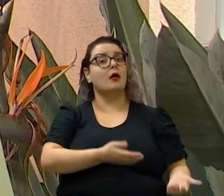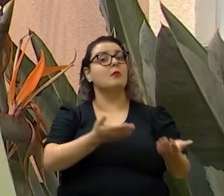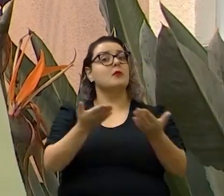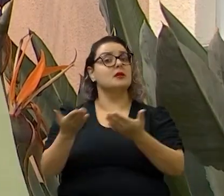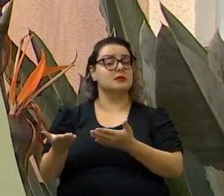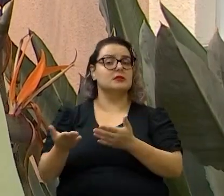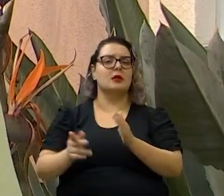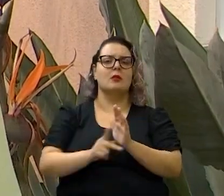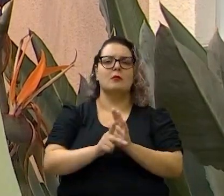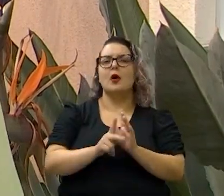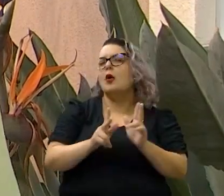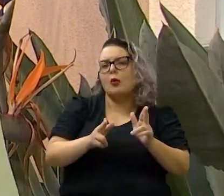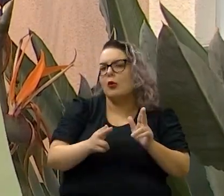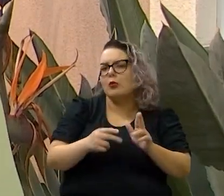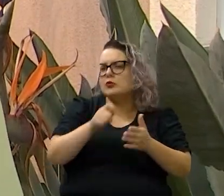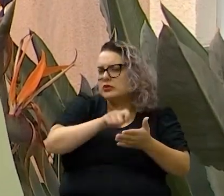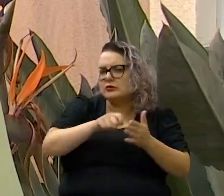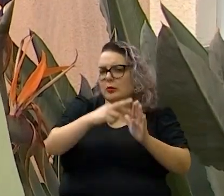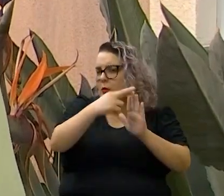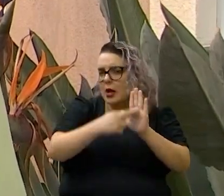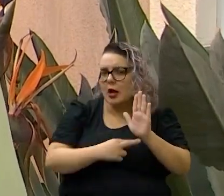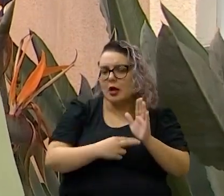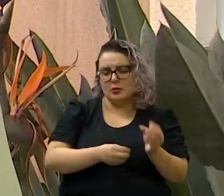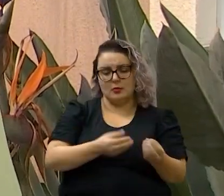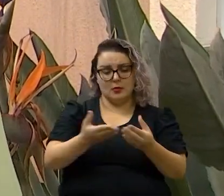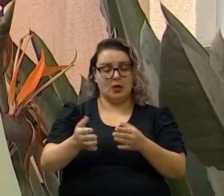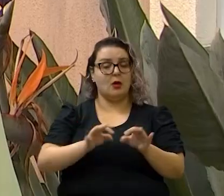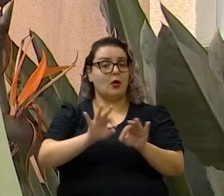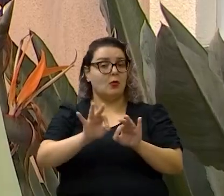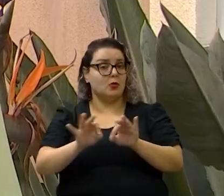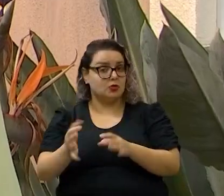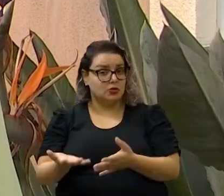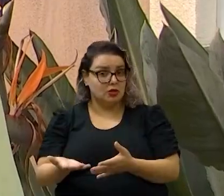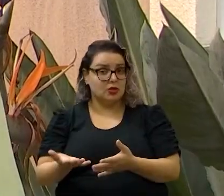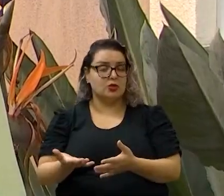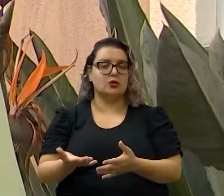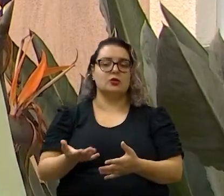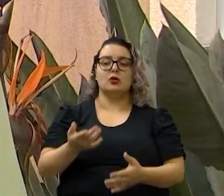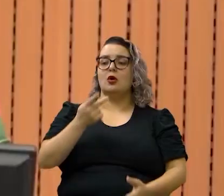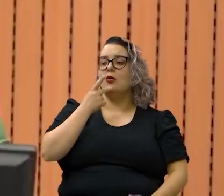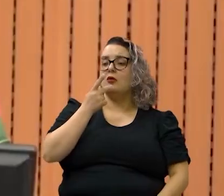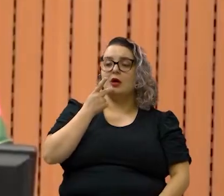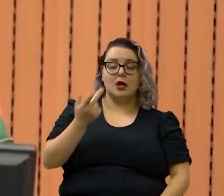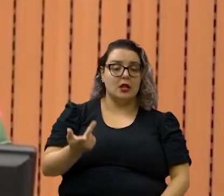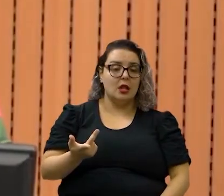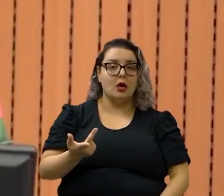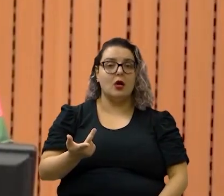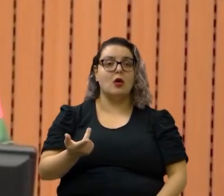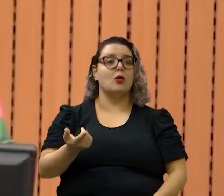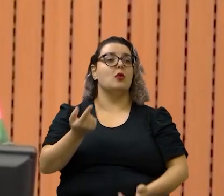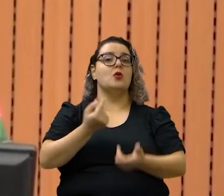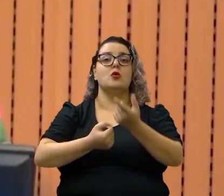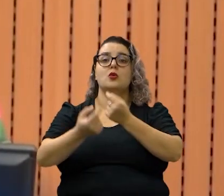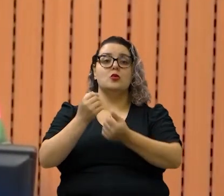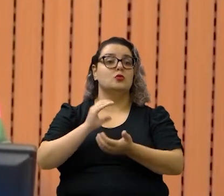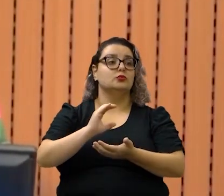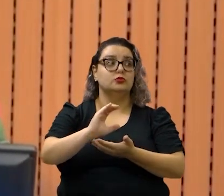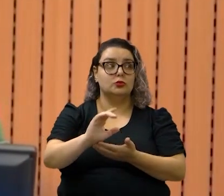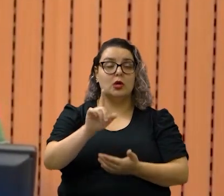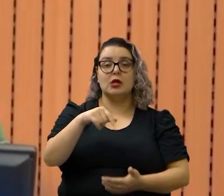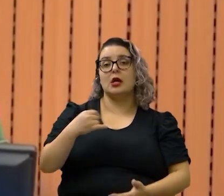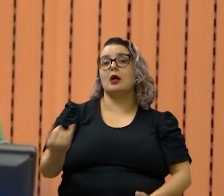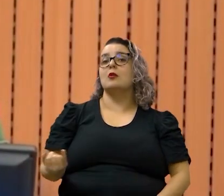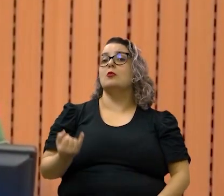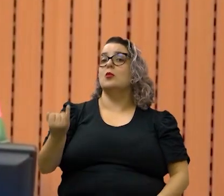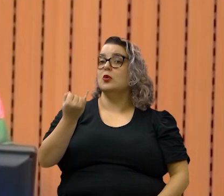apresentar o projeto que nem escrever uma redação você tem que apresentar o projeto você tem que falar de onde vai sair a